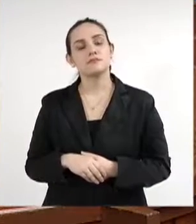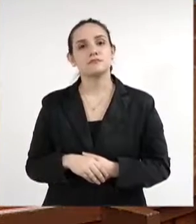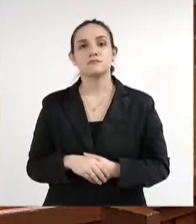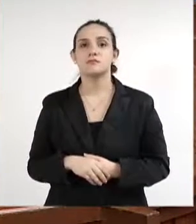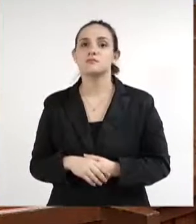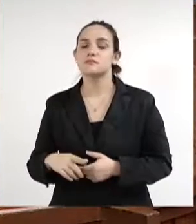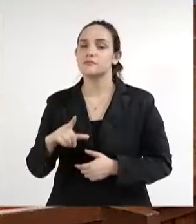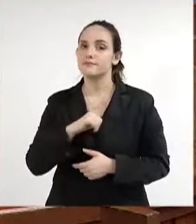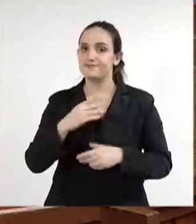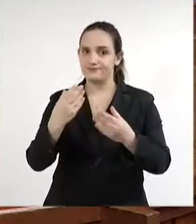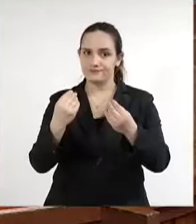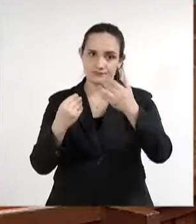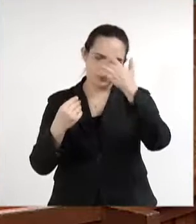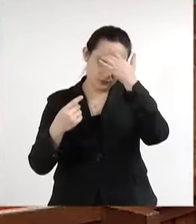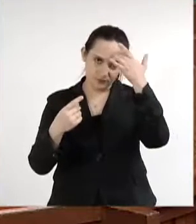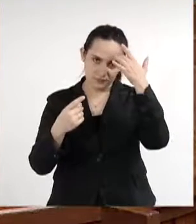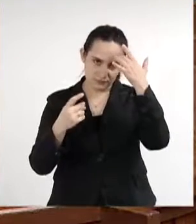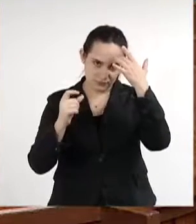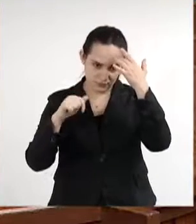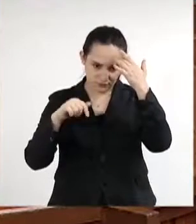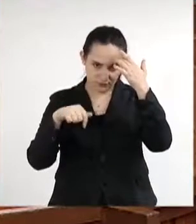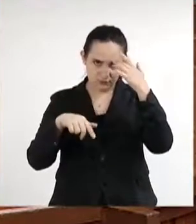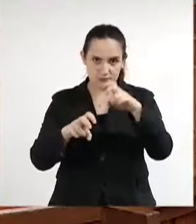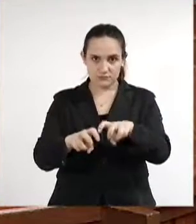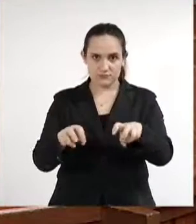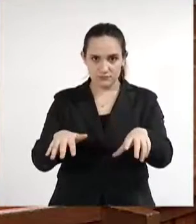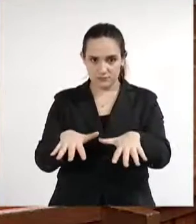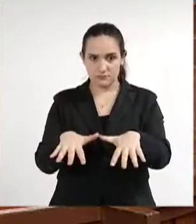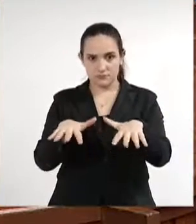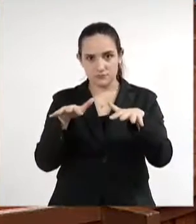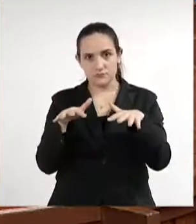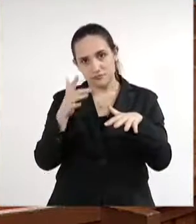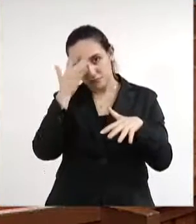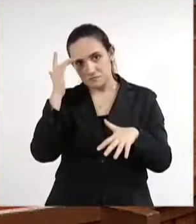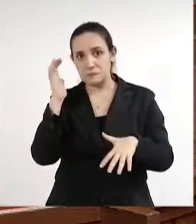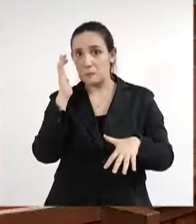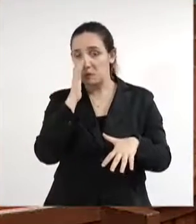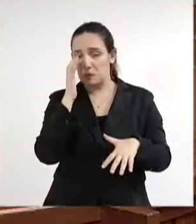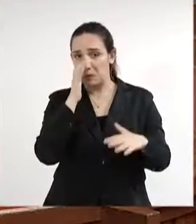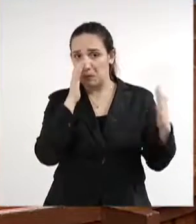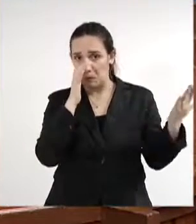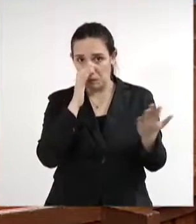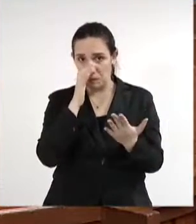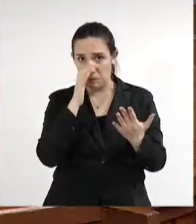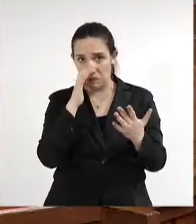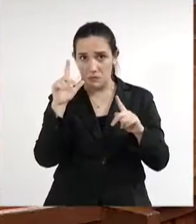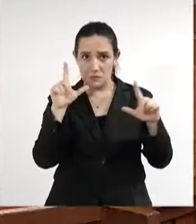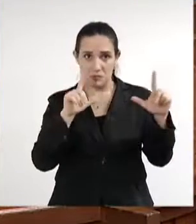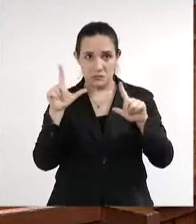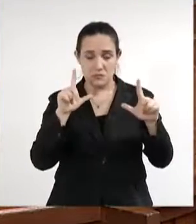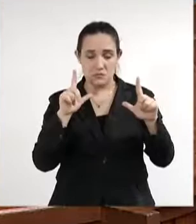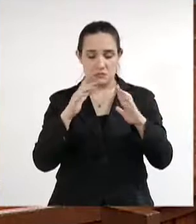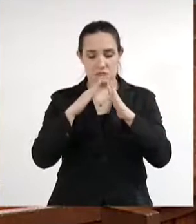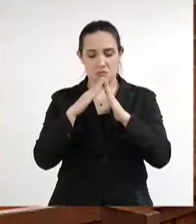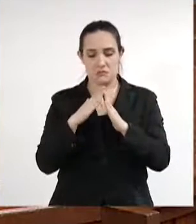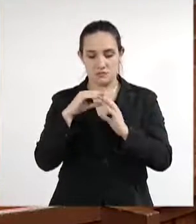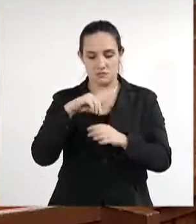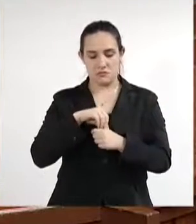Muita gente, tenho certeza que aqui neste plenário, pessoas que estão nos assistindo em